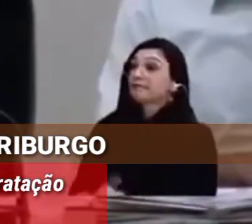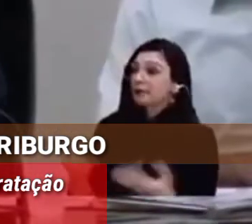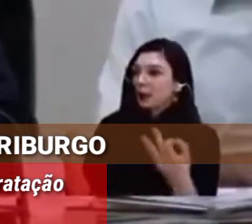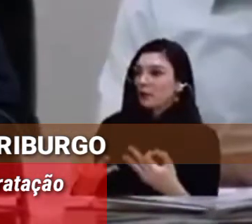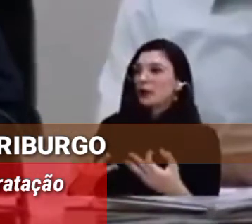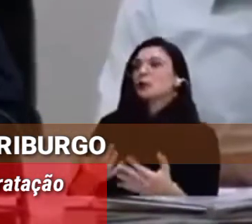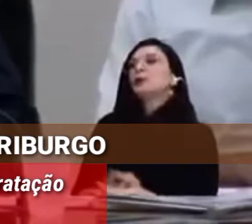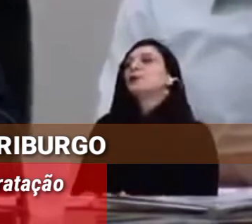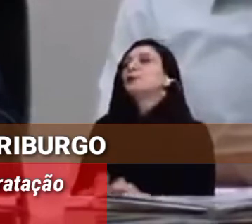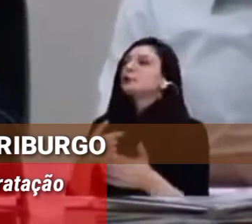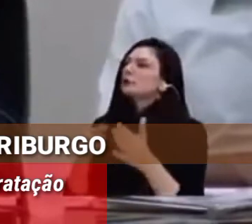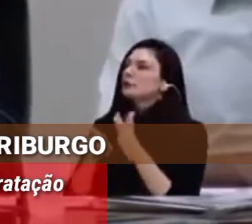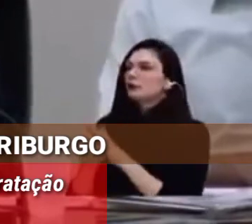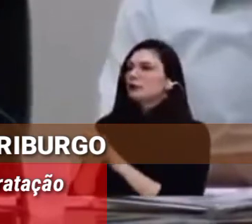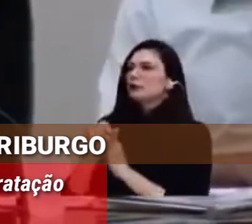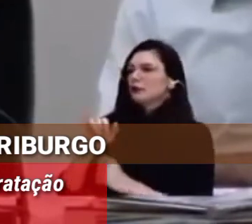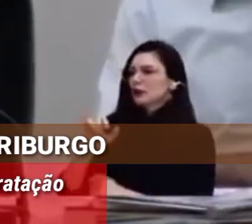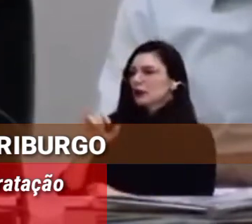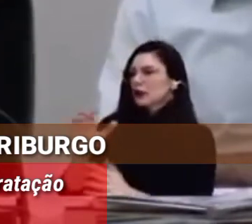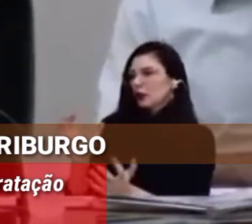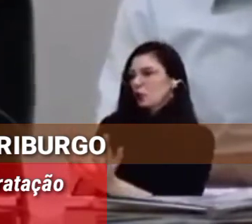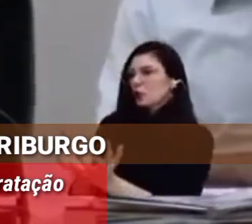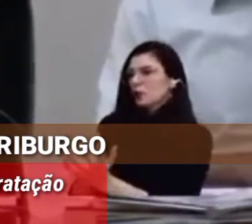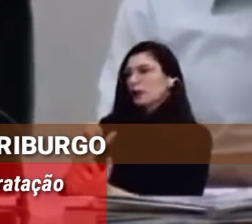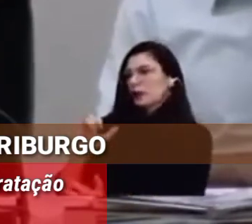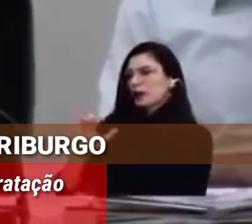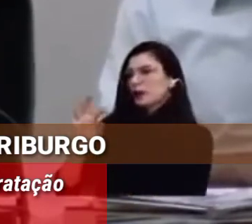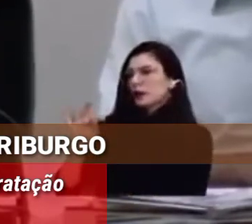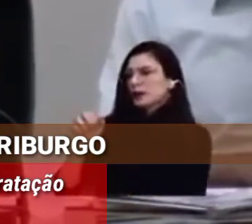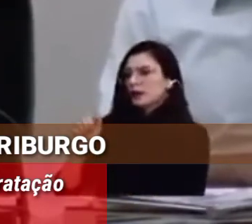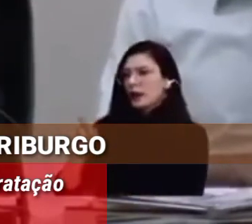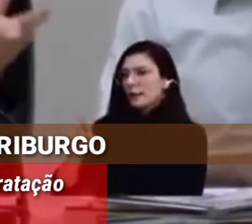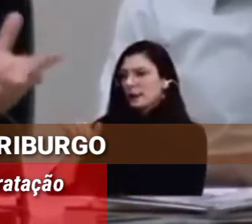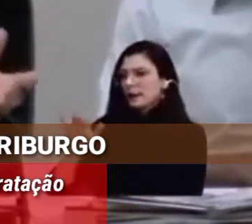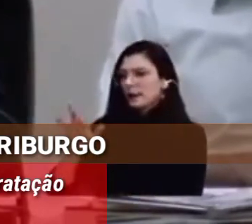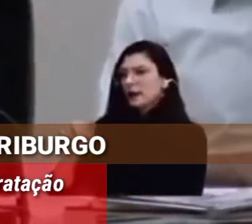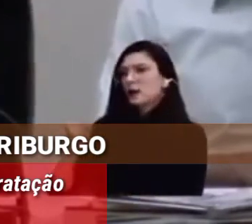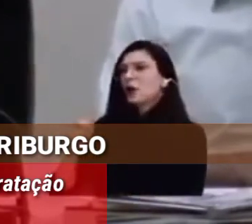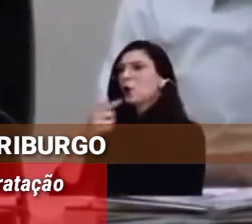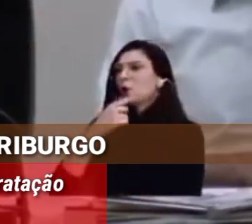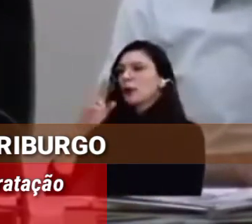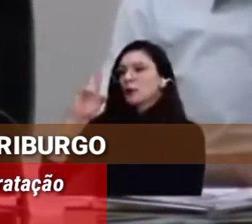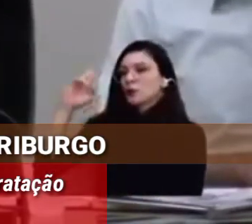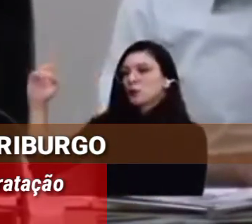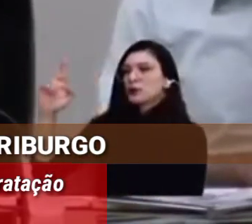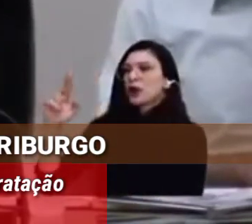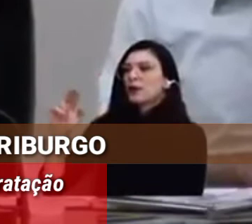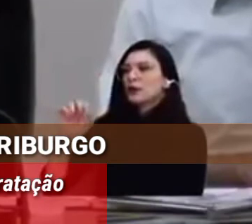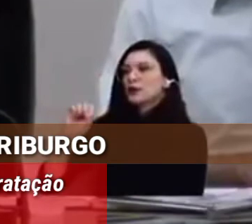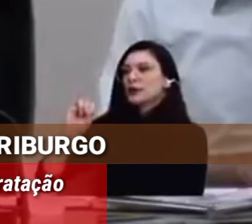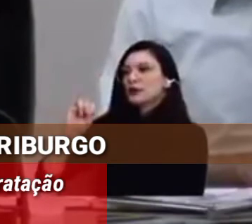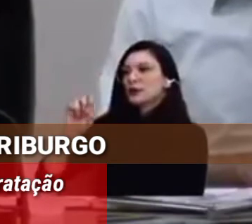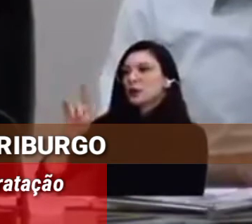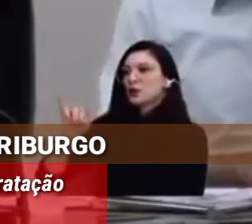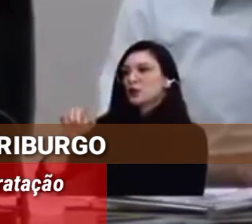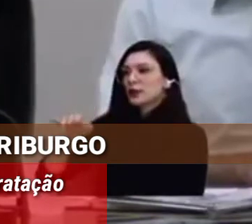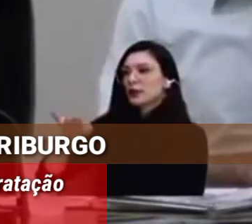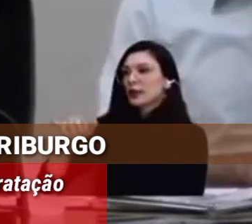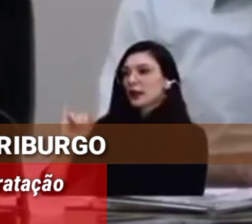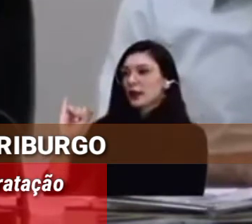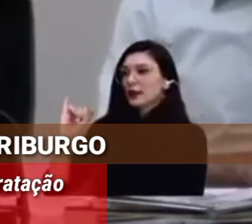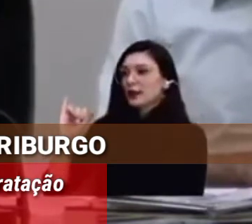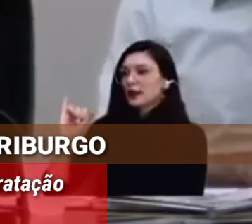Professor, a Itapemirim Group, ela é presidida pelo professor Sidney Piva, não é? E que consta dentro